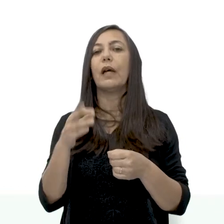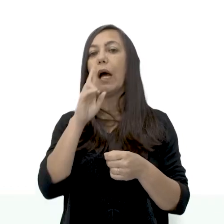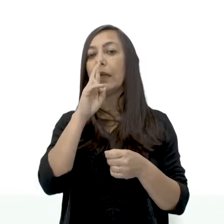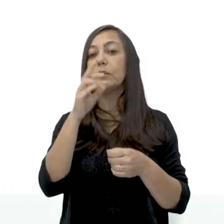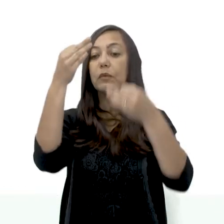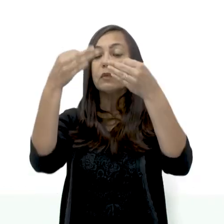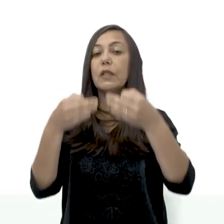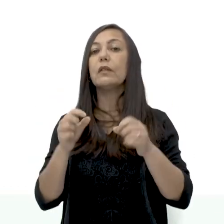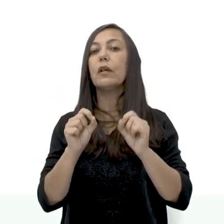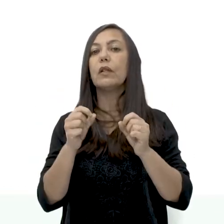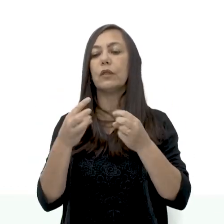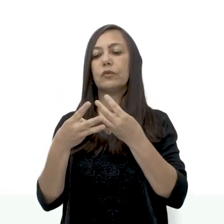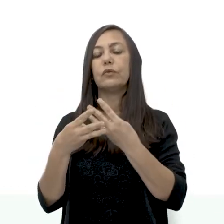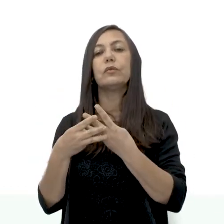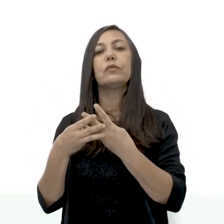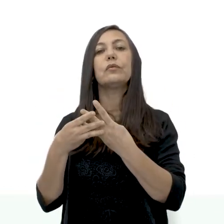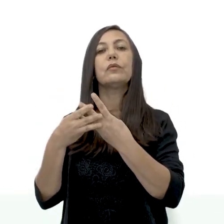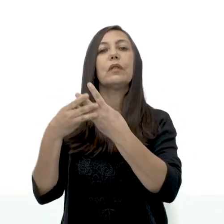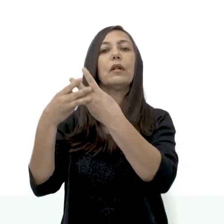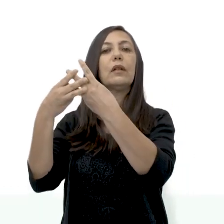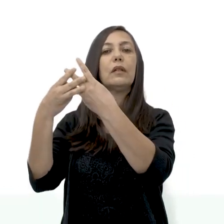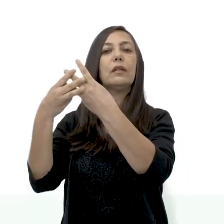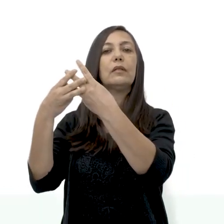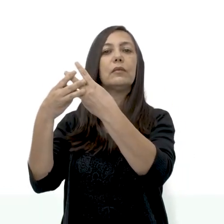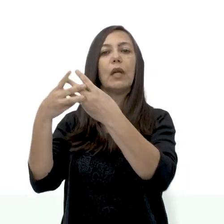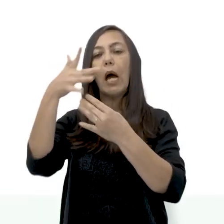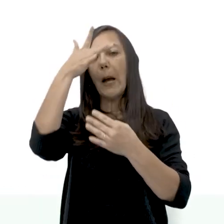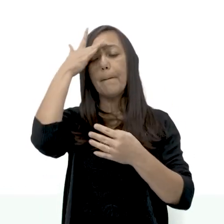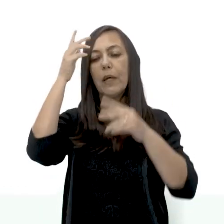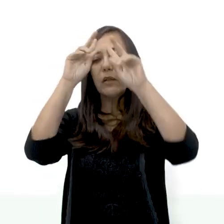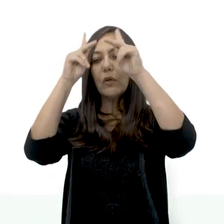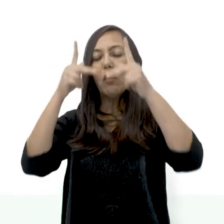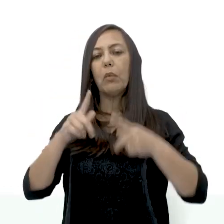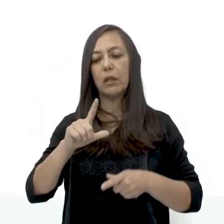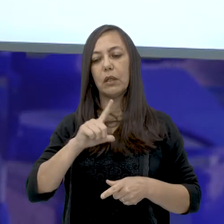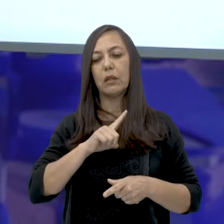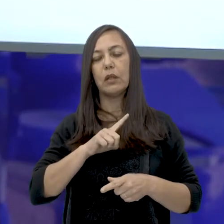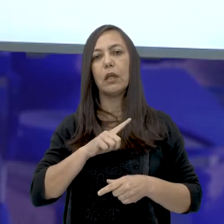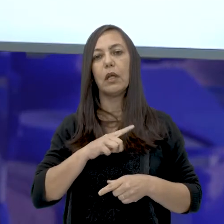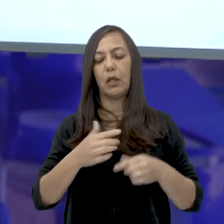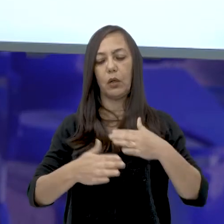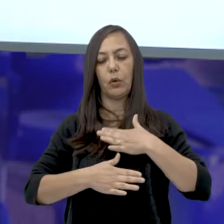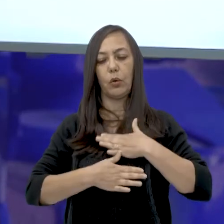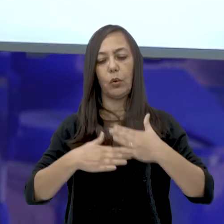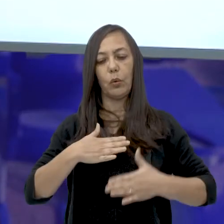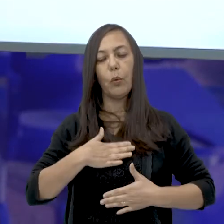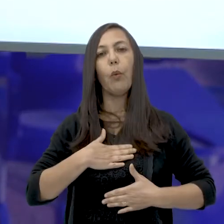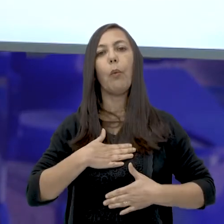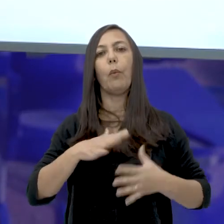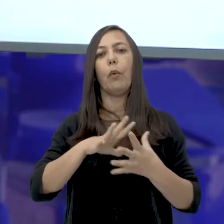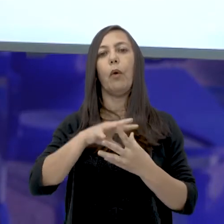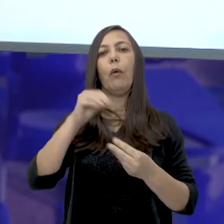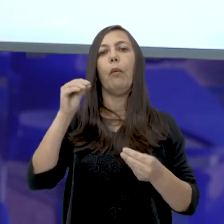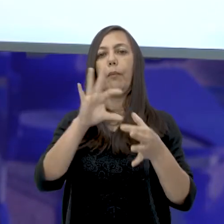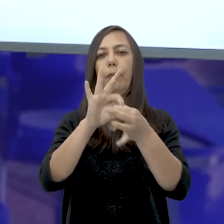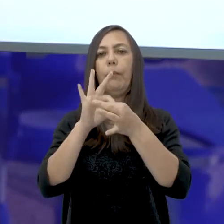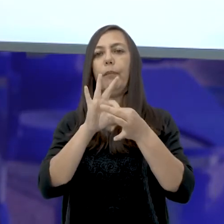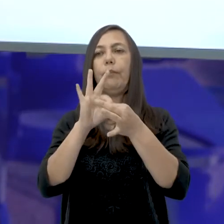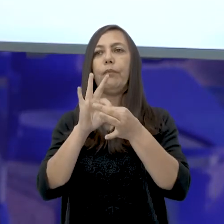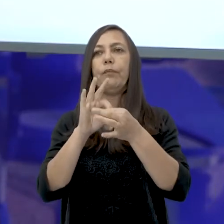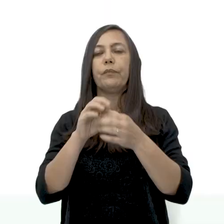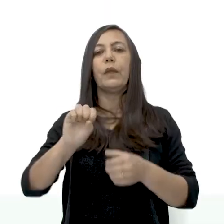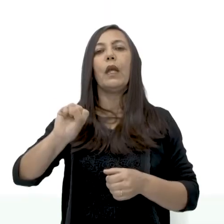atenção. Então, porque tem uma tradução também que também é originária dessa aqui, da resposta dessa,